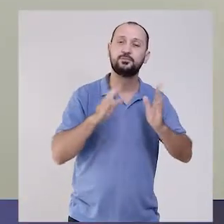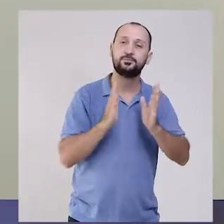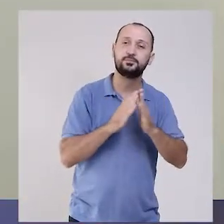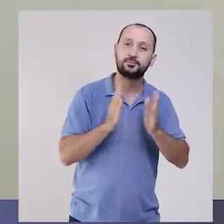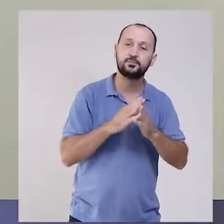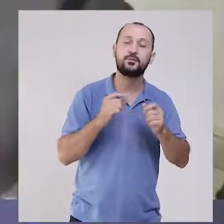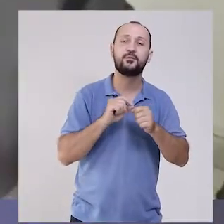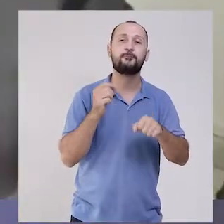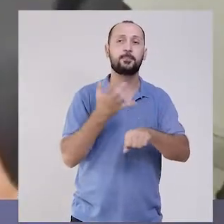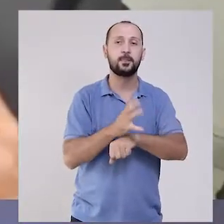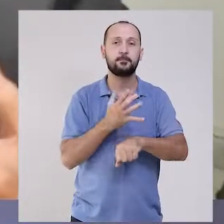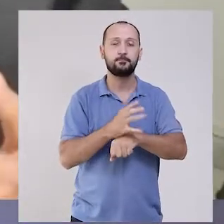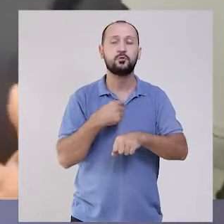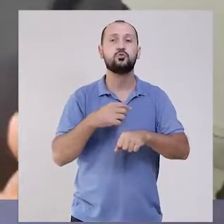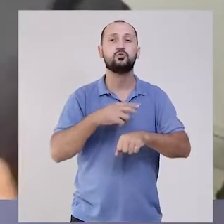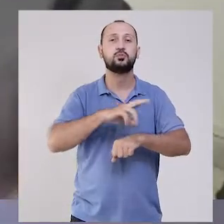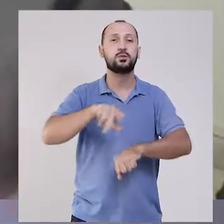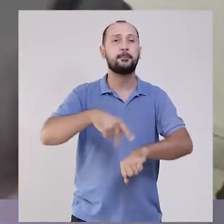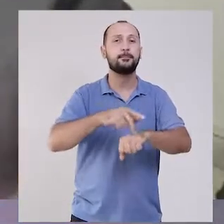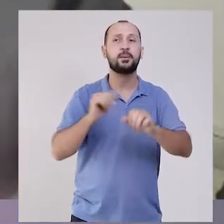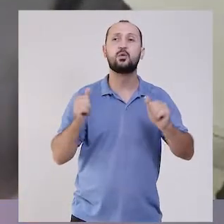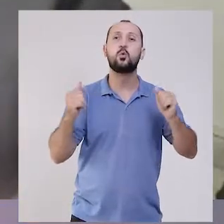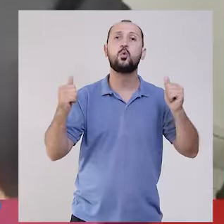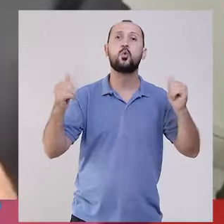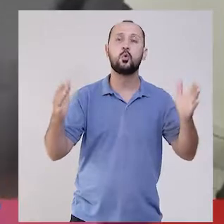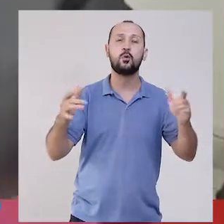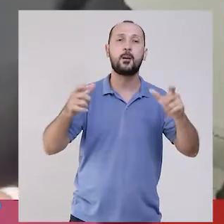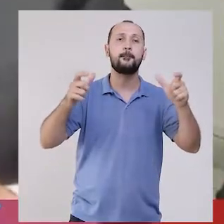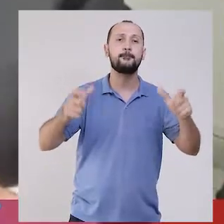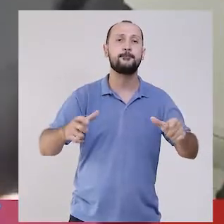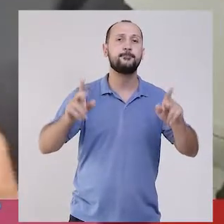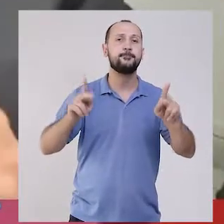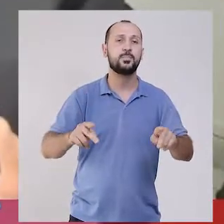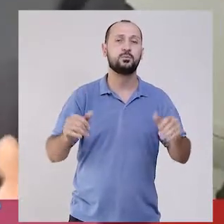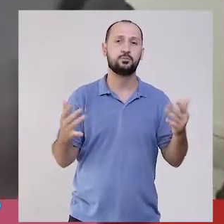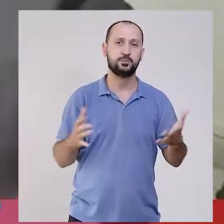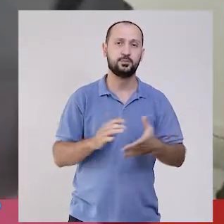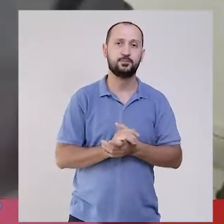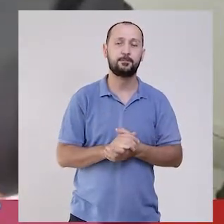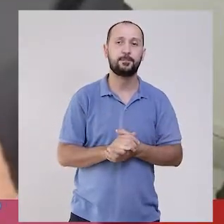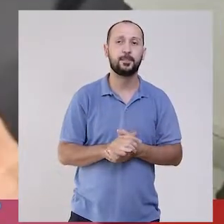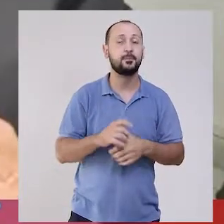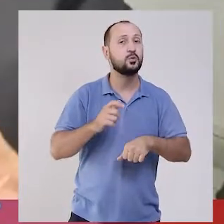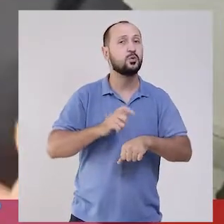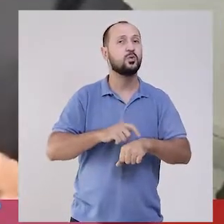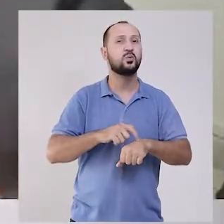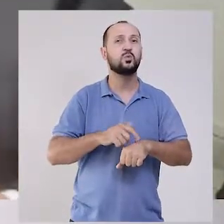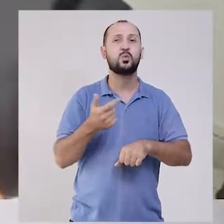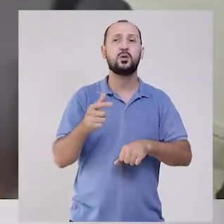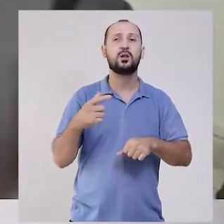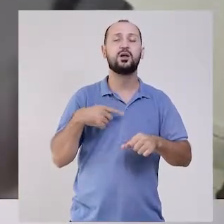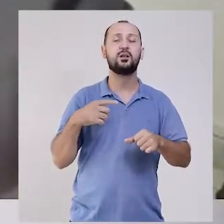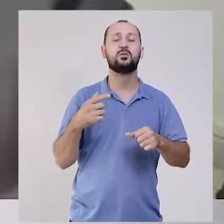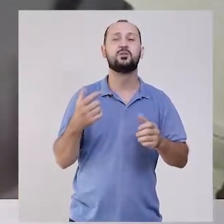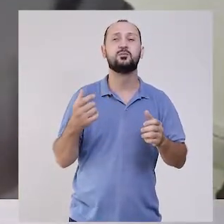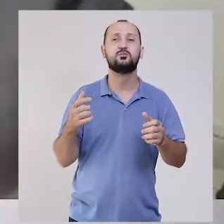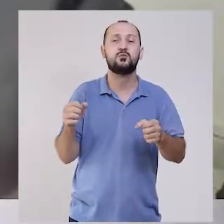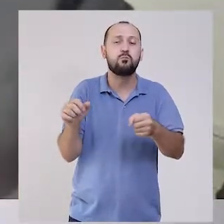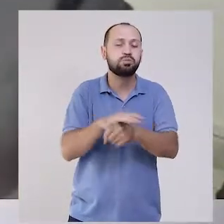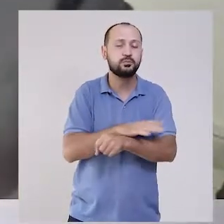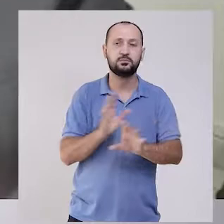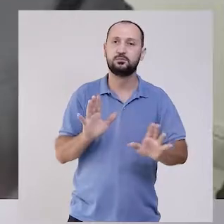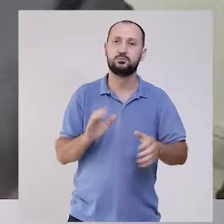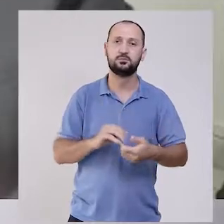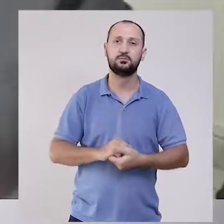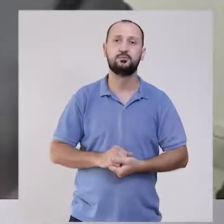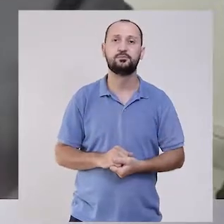exercitar em casa, tem que exercitar nas praças, nos lugares públicos, mas nos horários